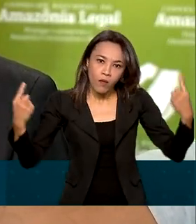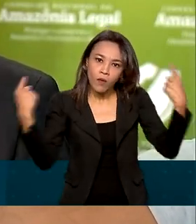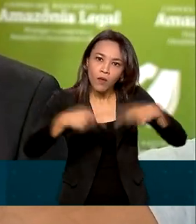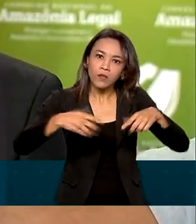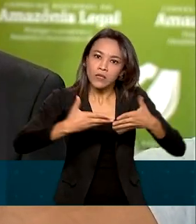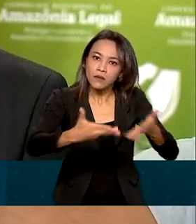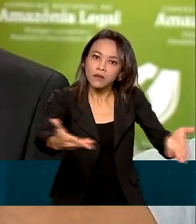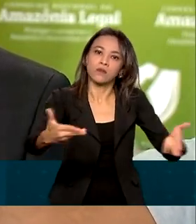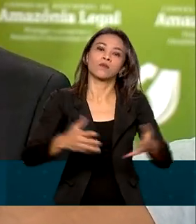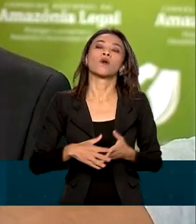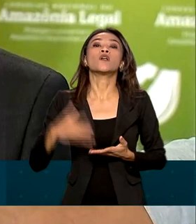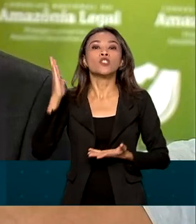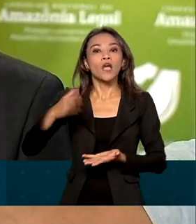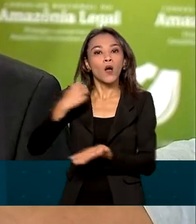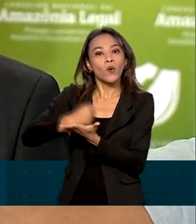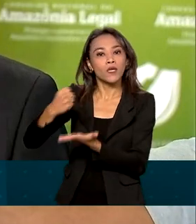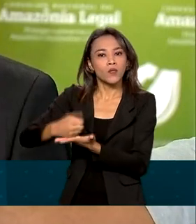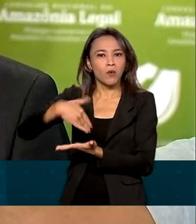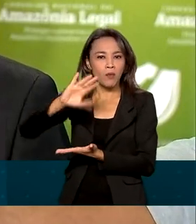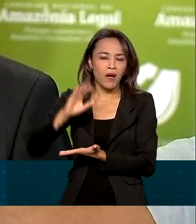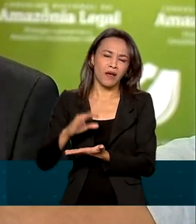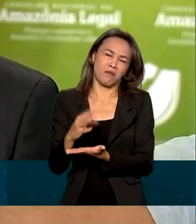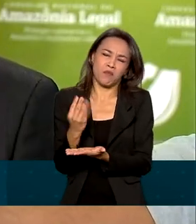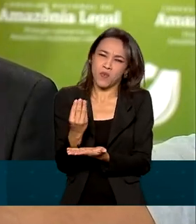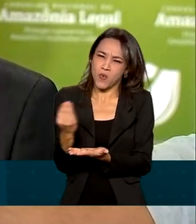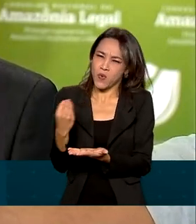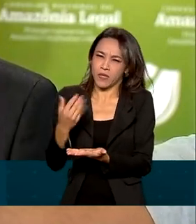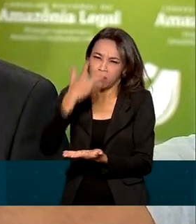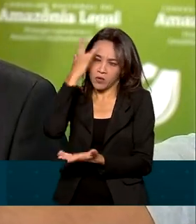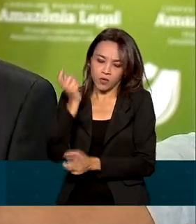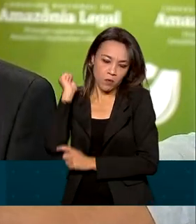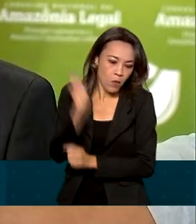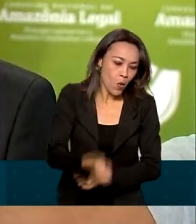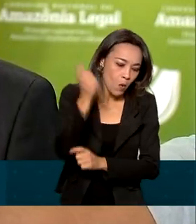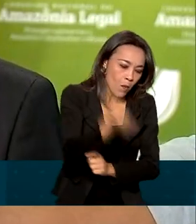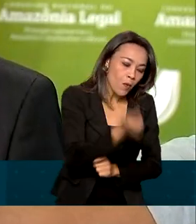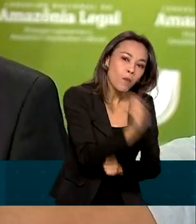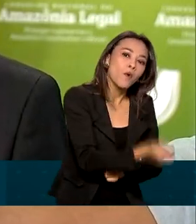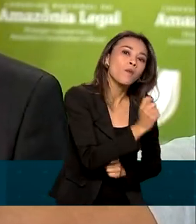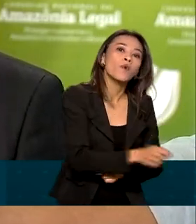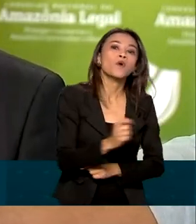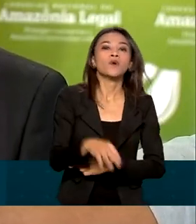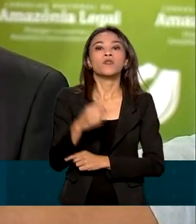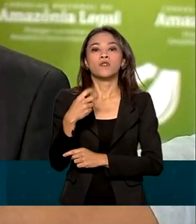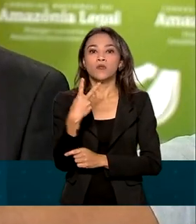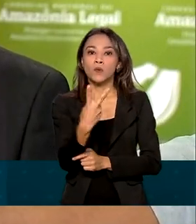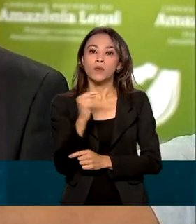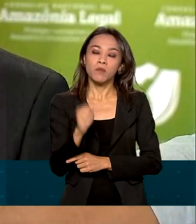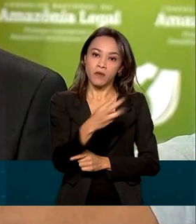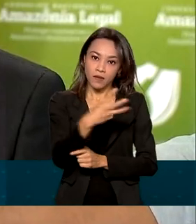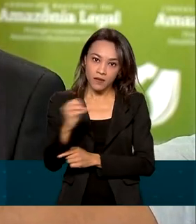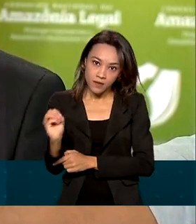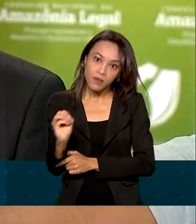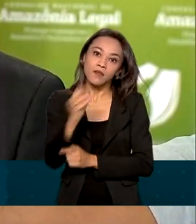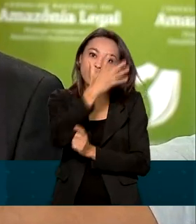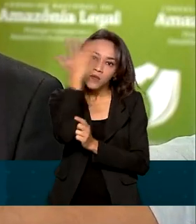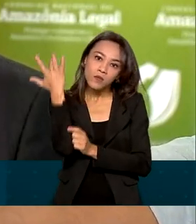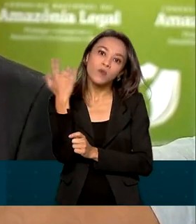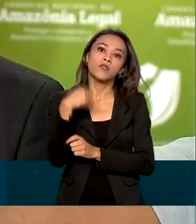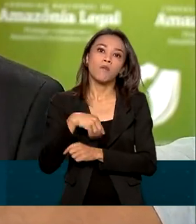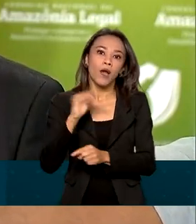ambiente ele já contratou mais mil brigadistas Então ele tá com um efetivo de 3.200 brigadistas para com o